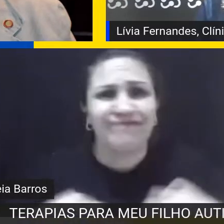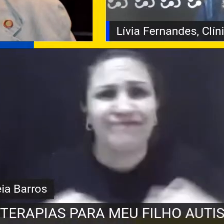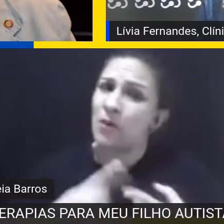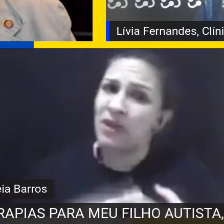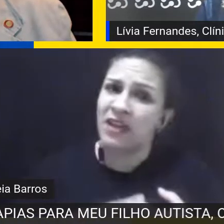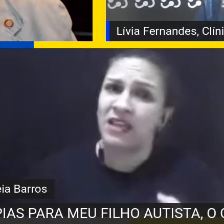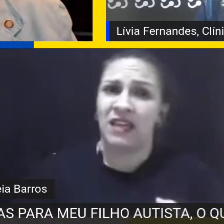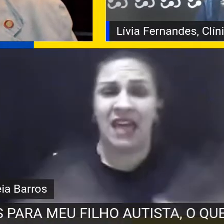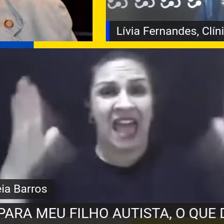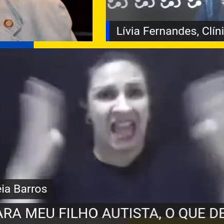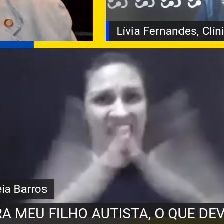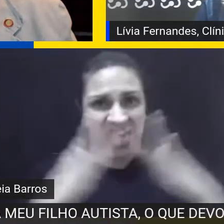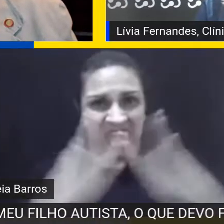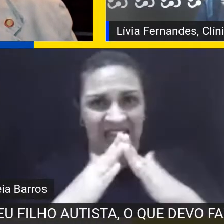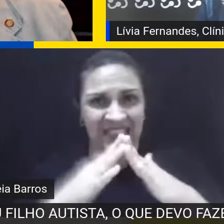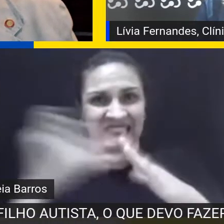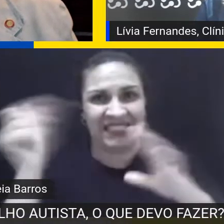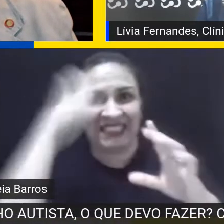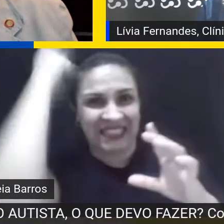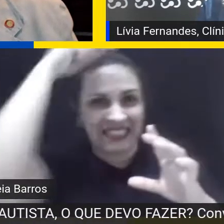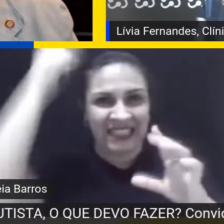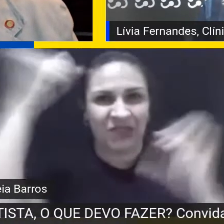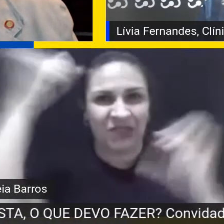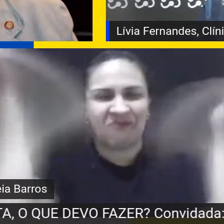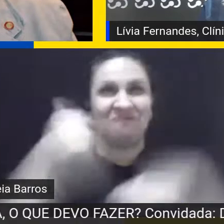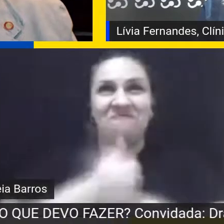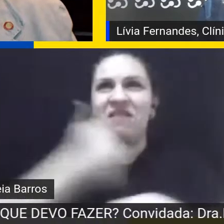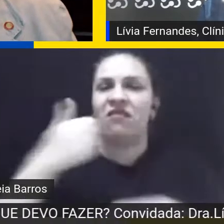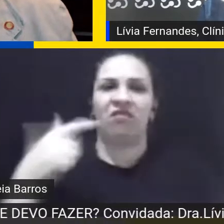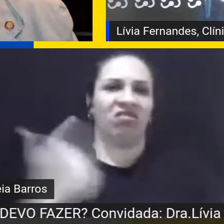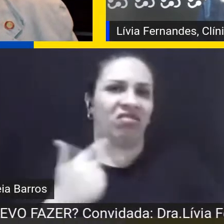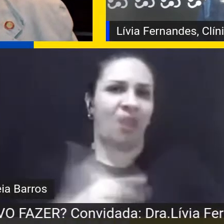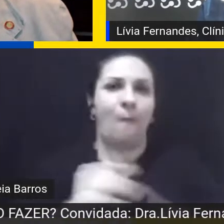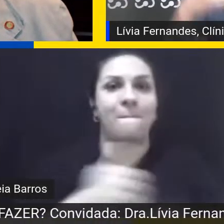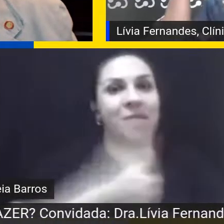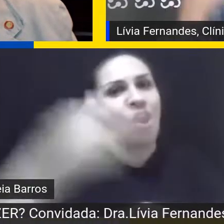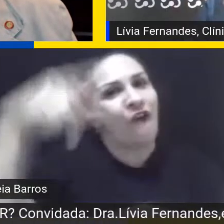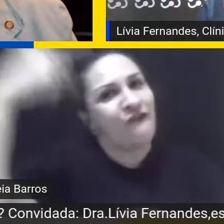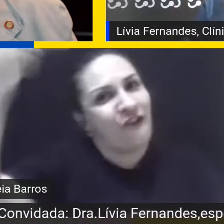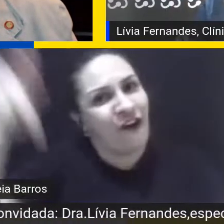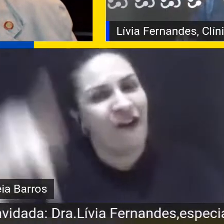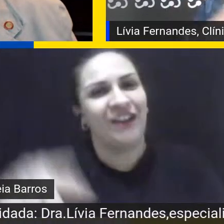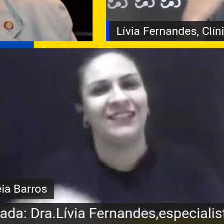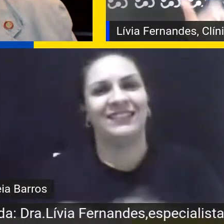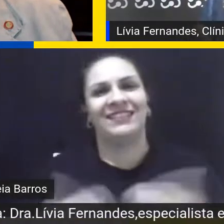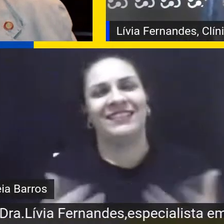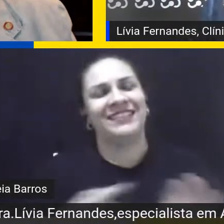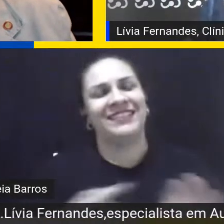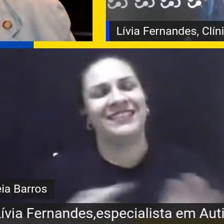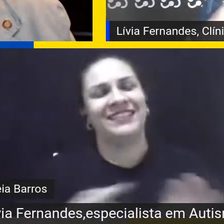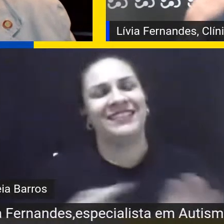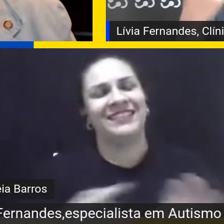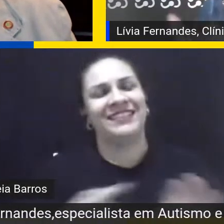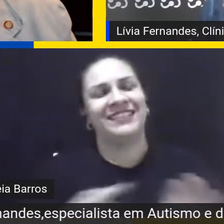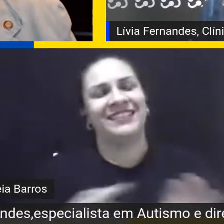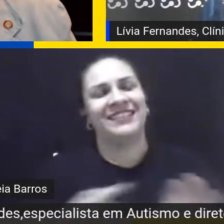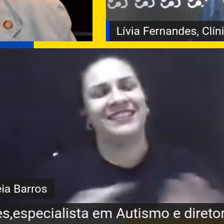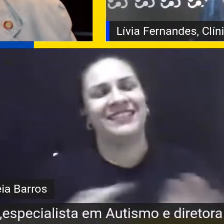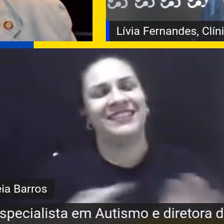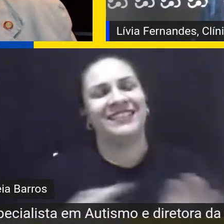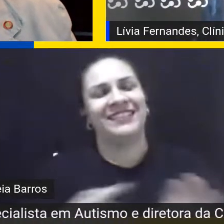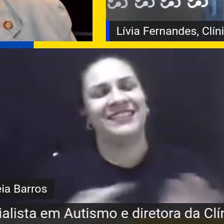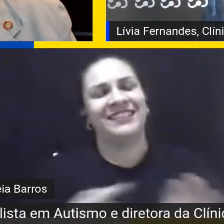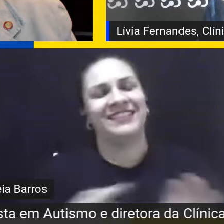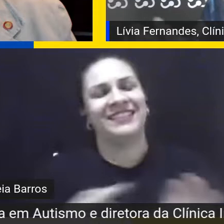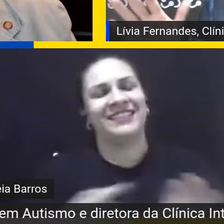não faz milagre. Então, a gente orientava, vídeo, telefone,